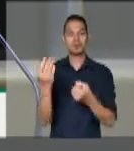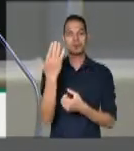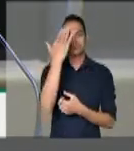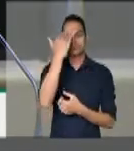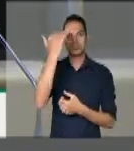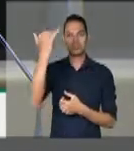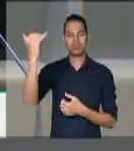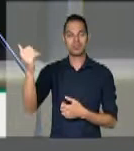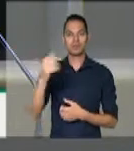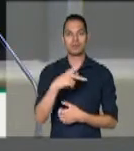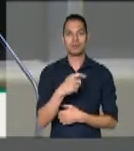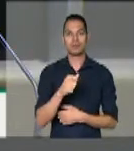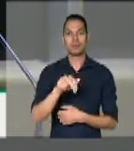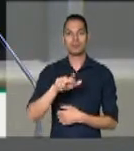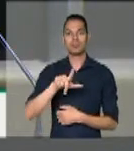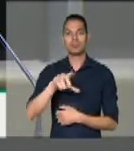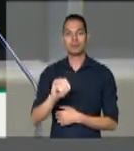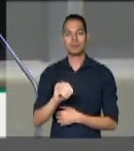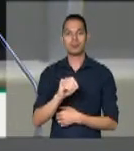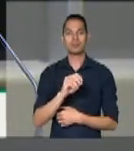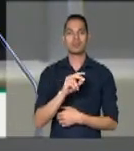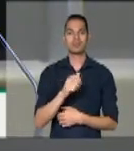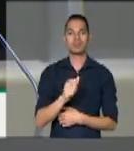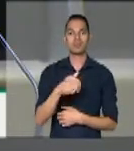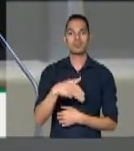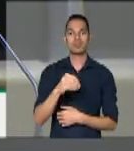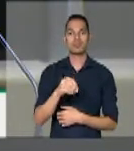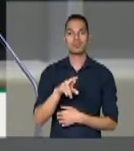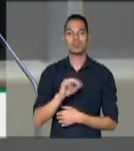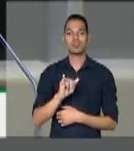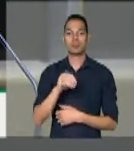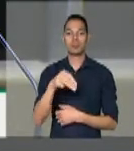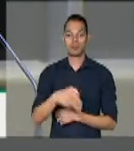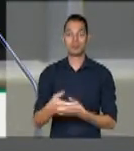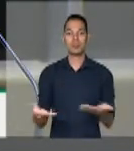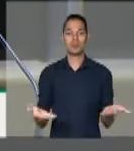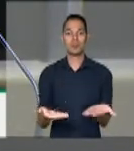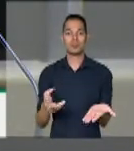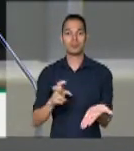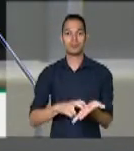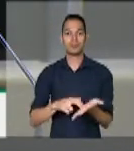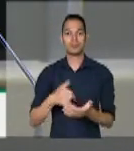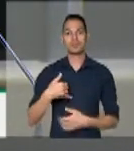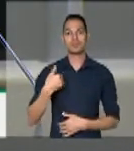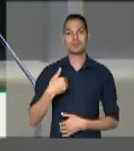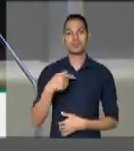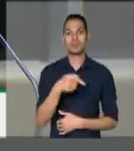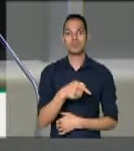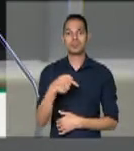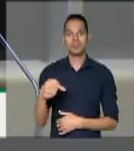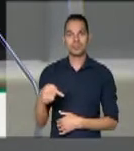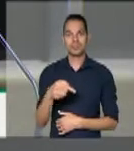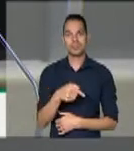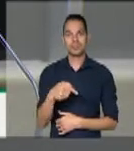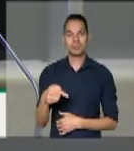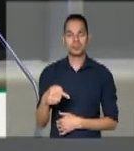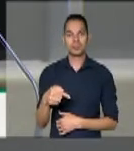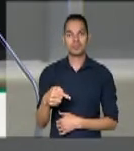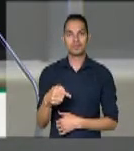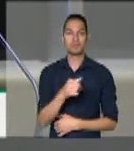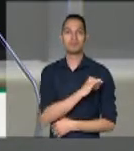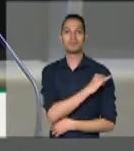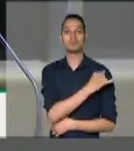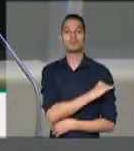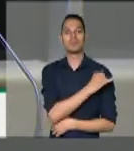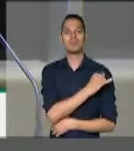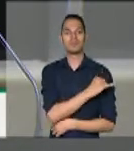Paulo Henrique Amorim, que nos deixou nesta manhã, aos 77 anos de idade, no